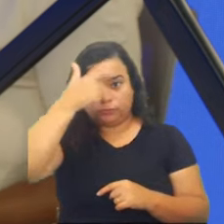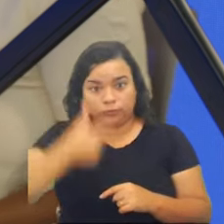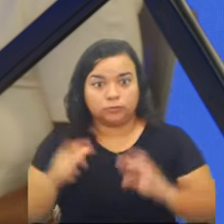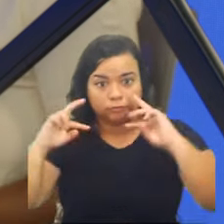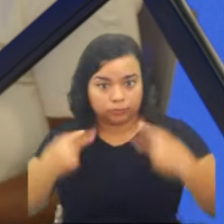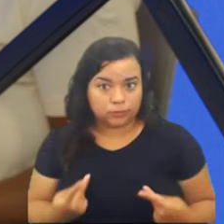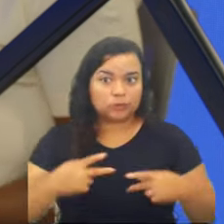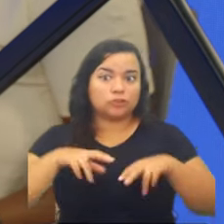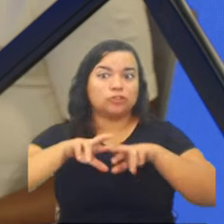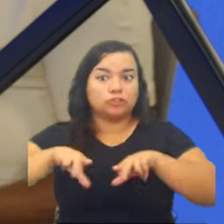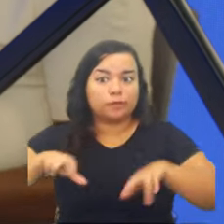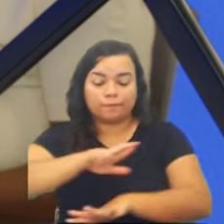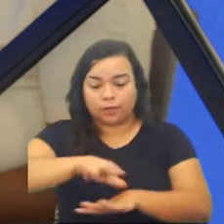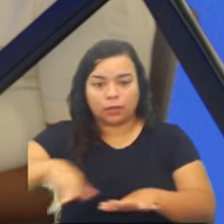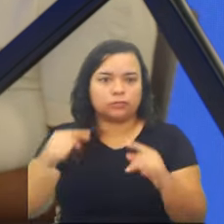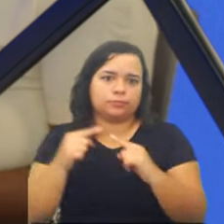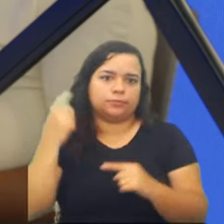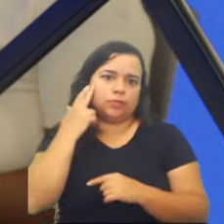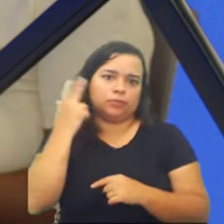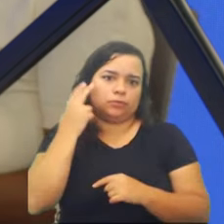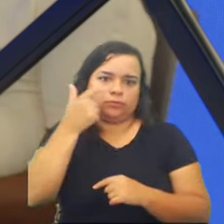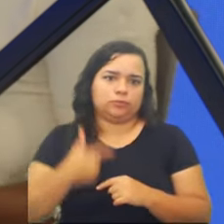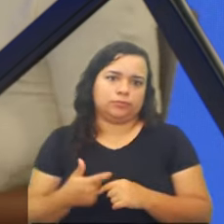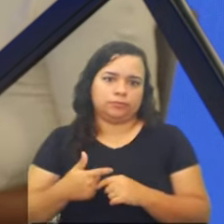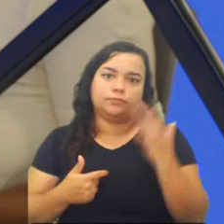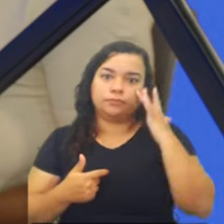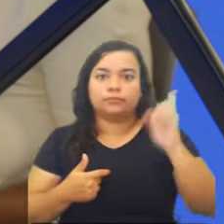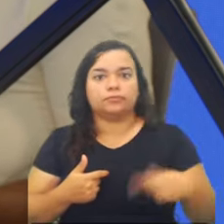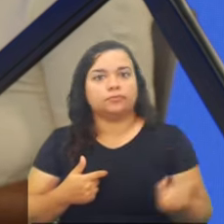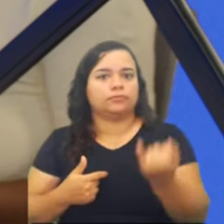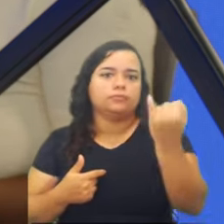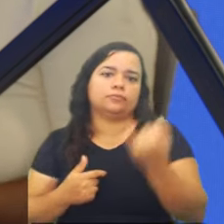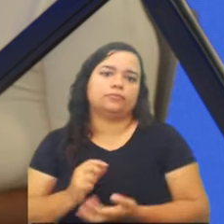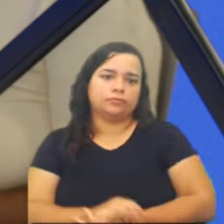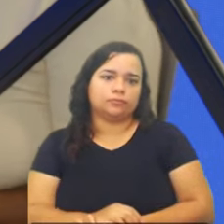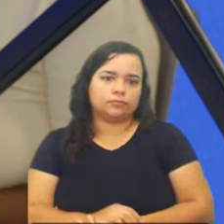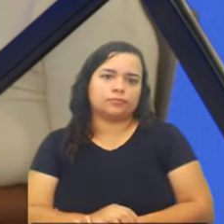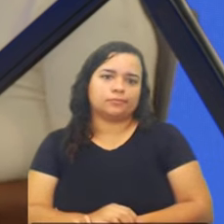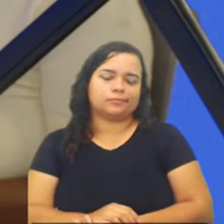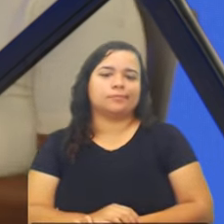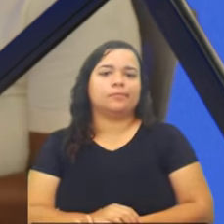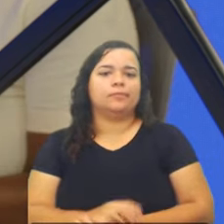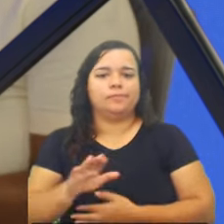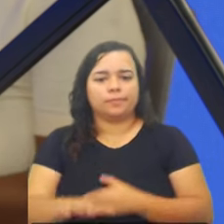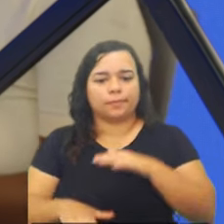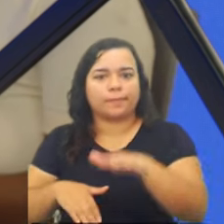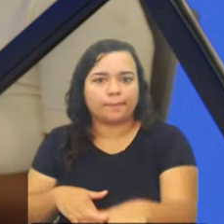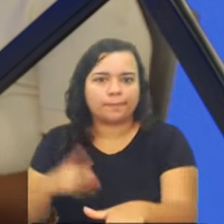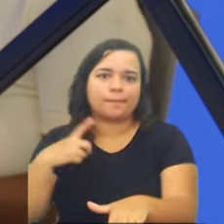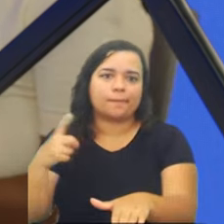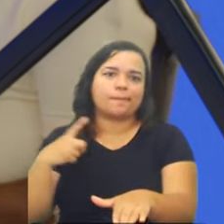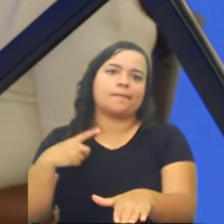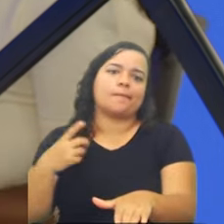gente é ser humano adverso naturalment adverso né acho que é o fundamental é é é o passo que a gente